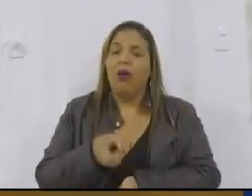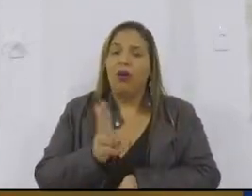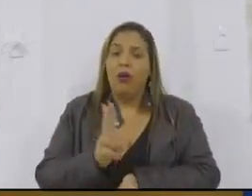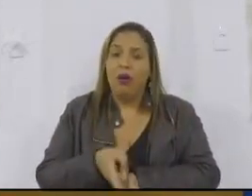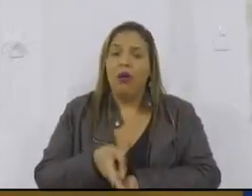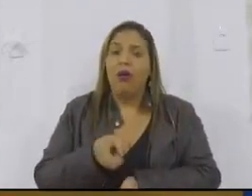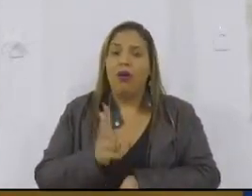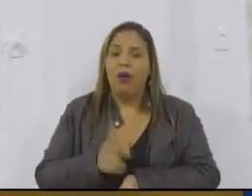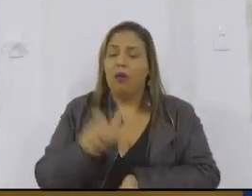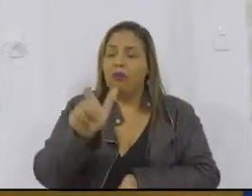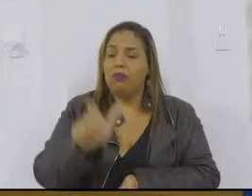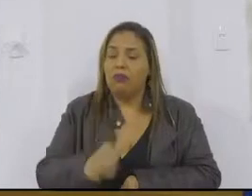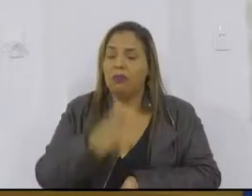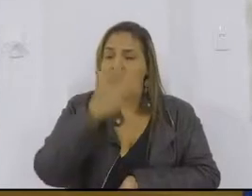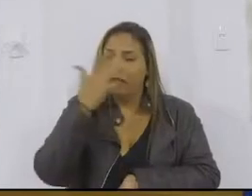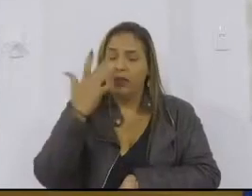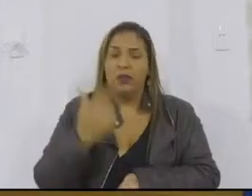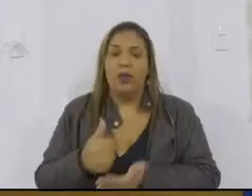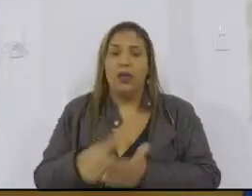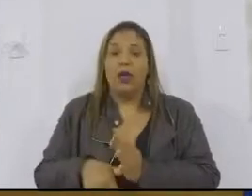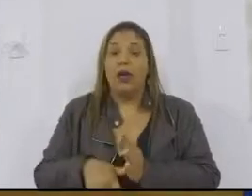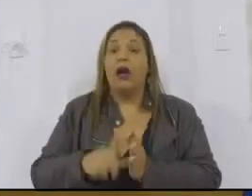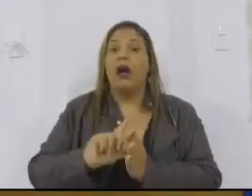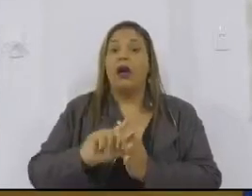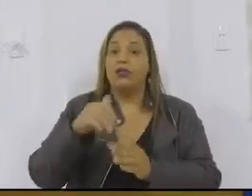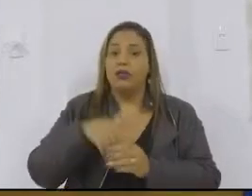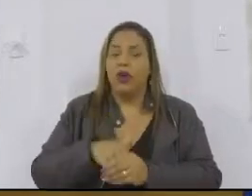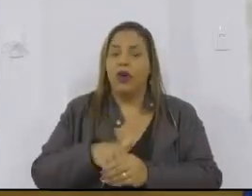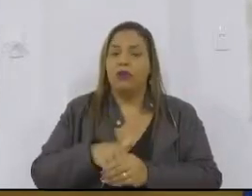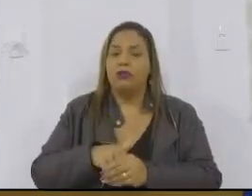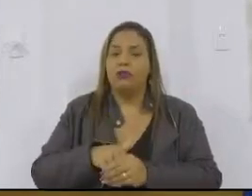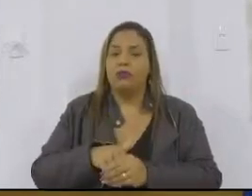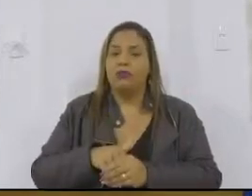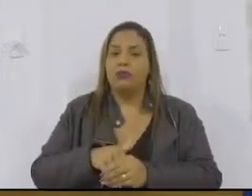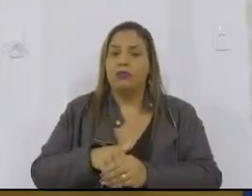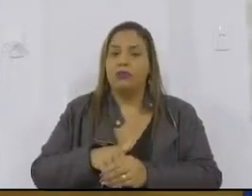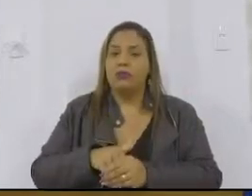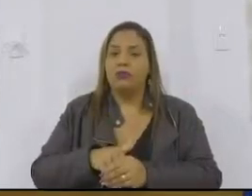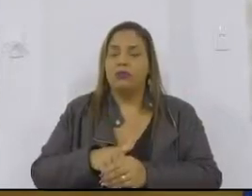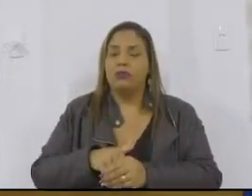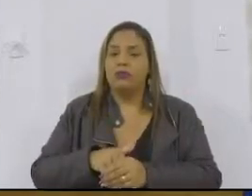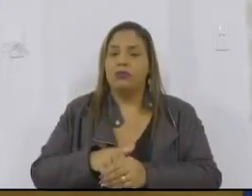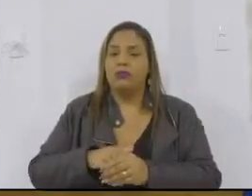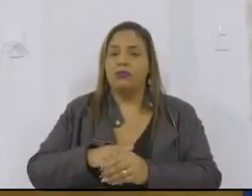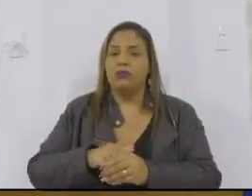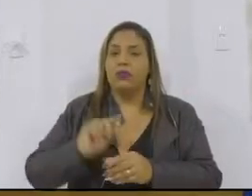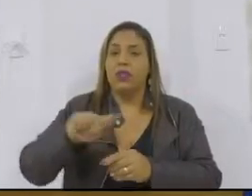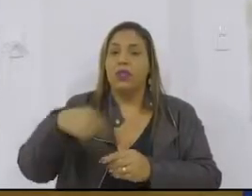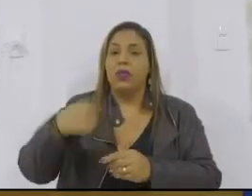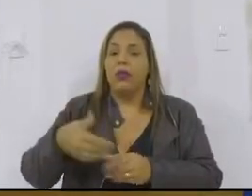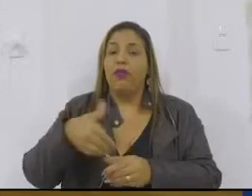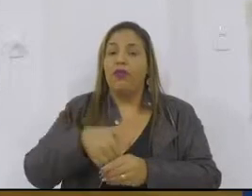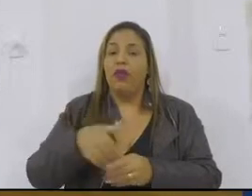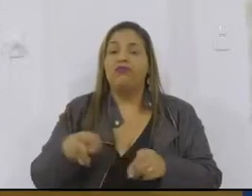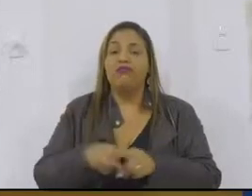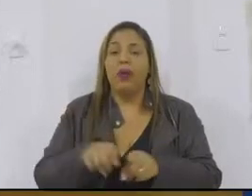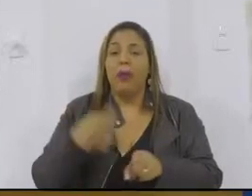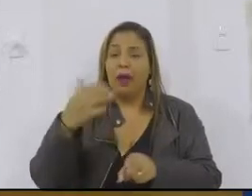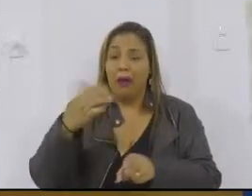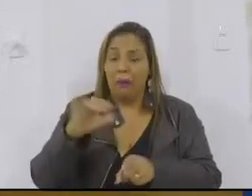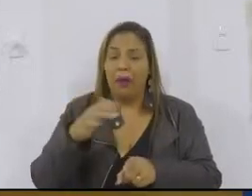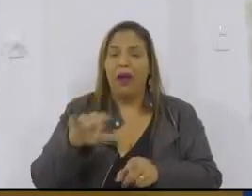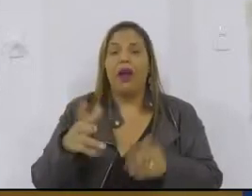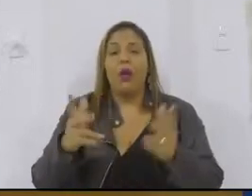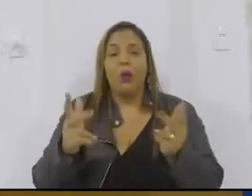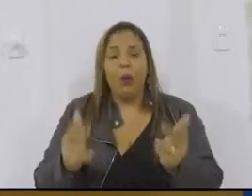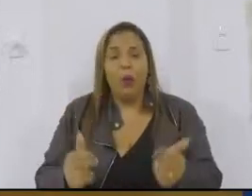durante a eleição e agora estando como vice. Então, esse é um recado em defesa do pastor